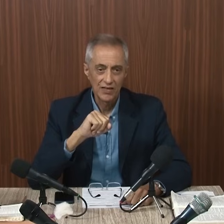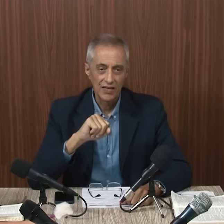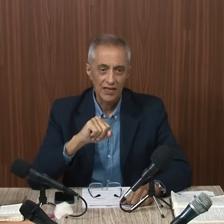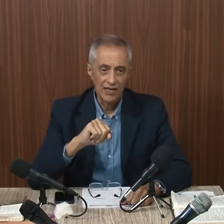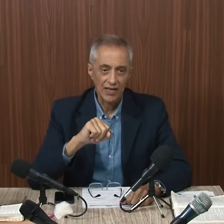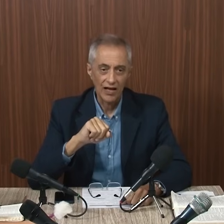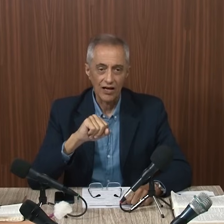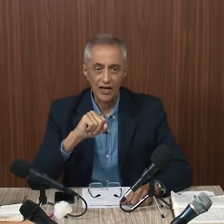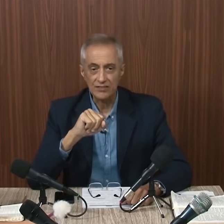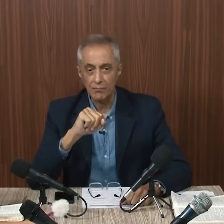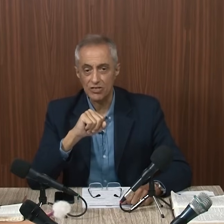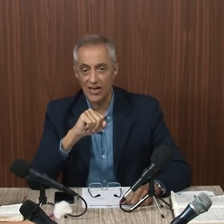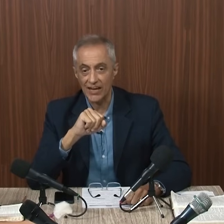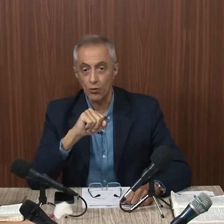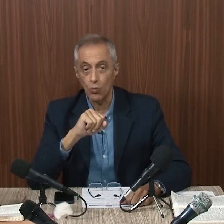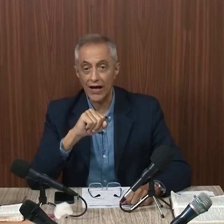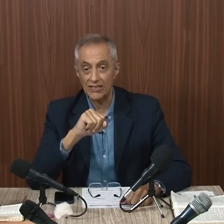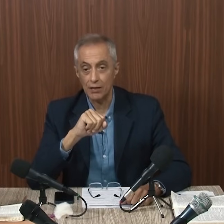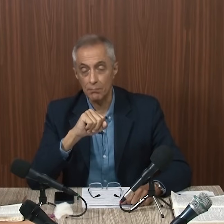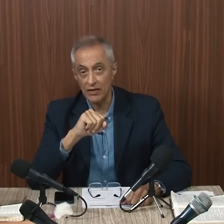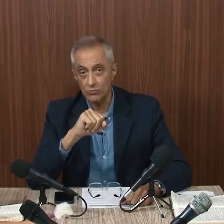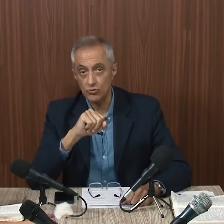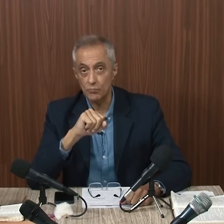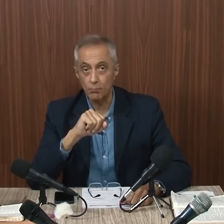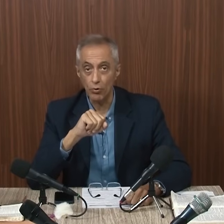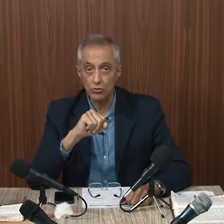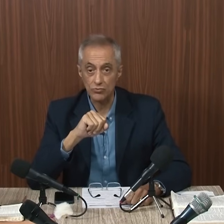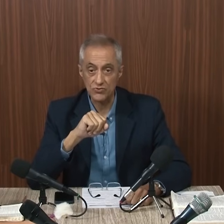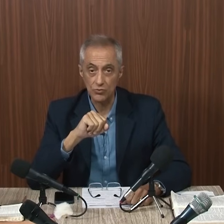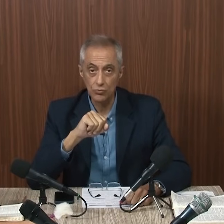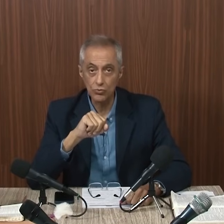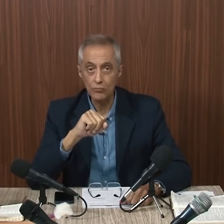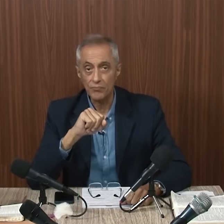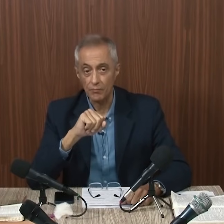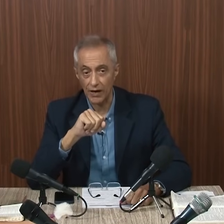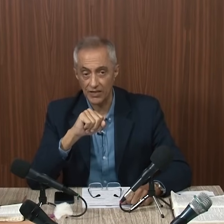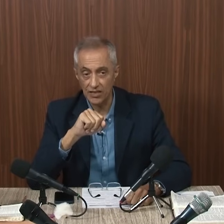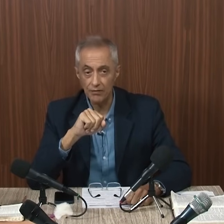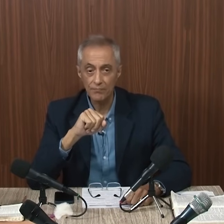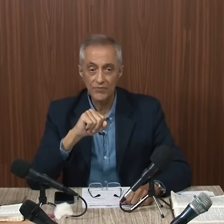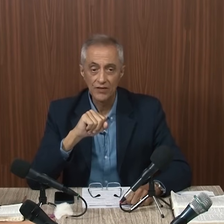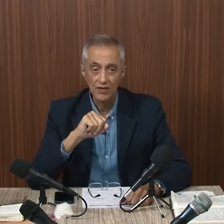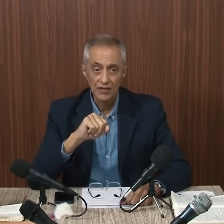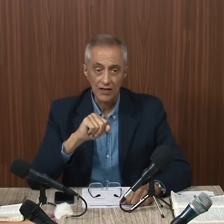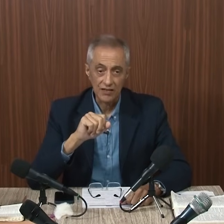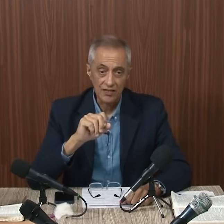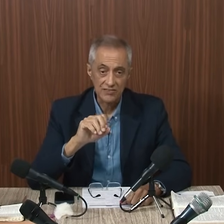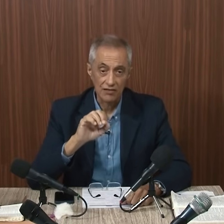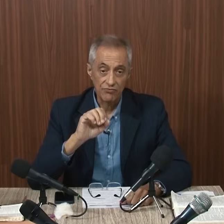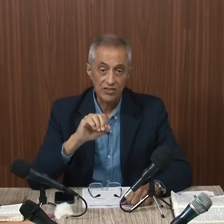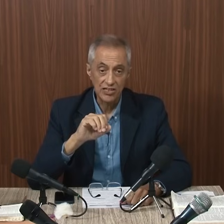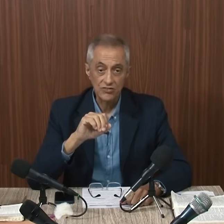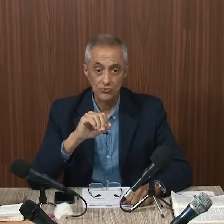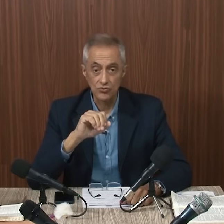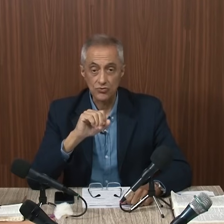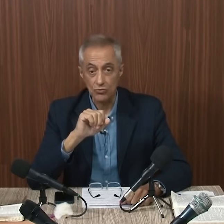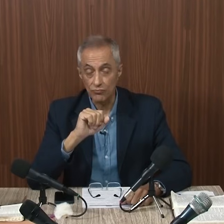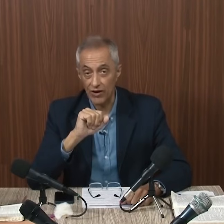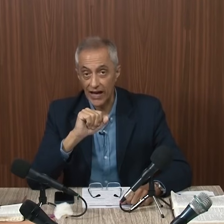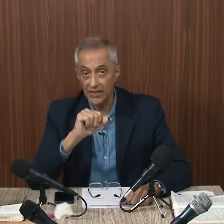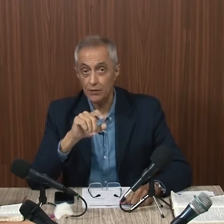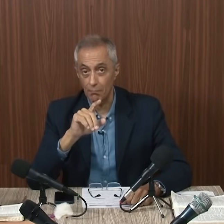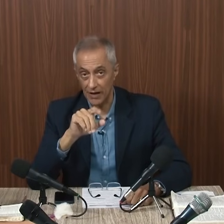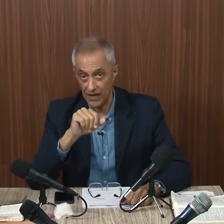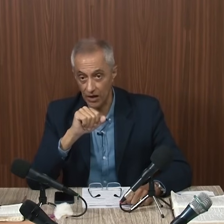participações. A intermediária Wagner Bento, de Porto Seguro, Bahia. A criança Vinícius